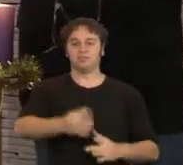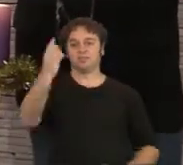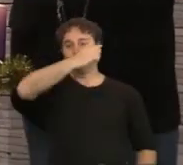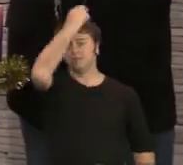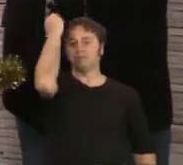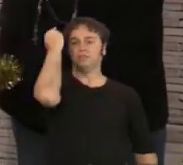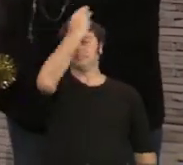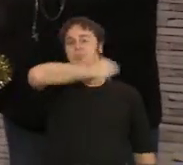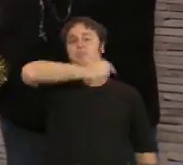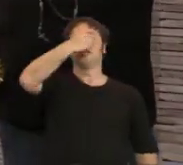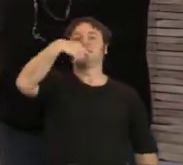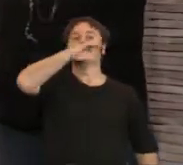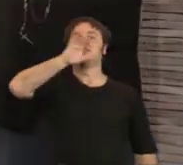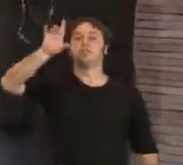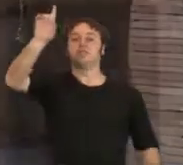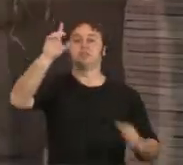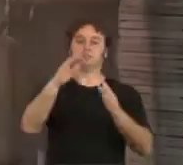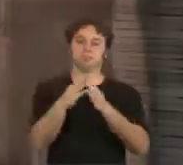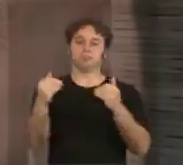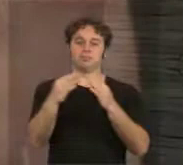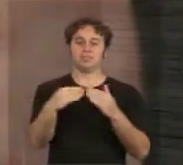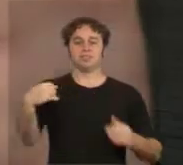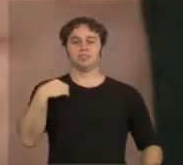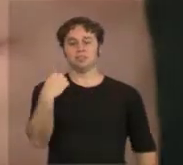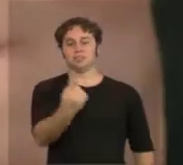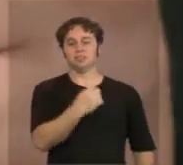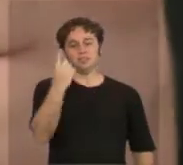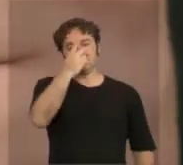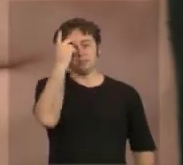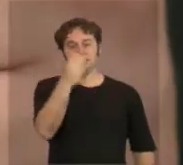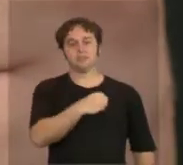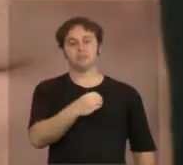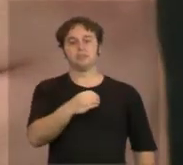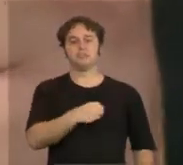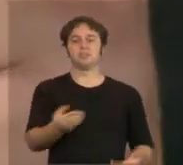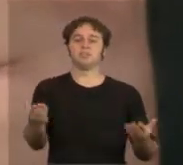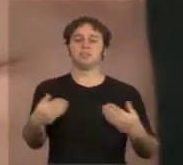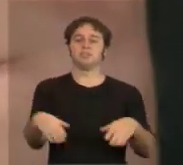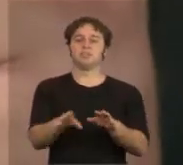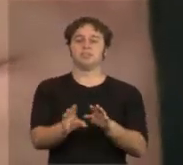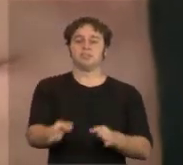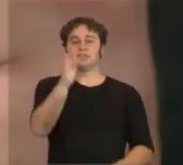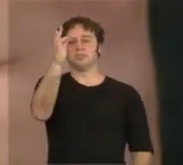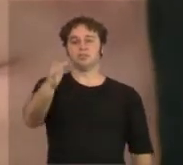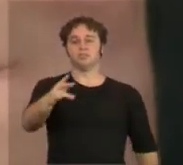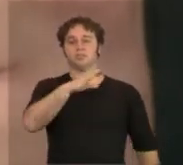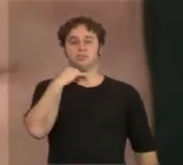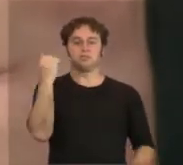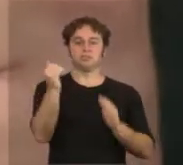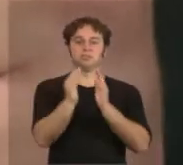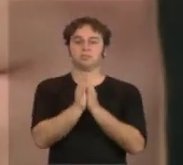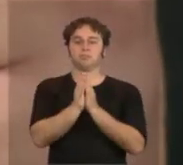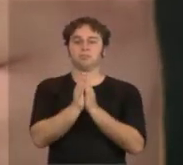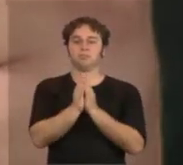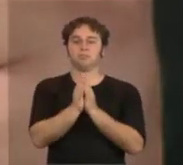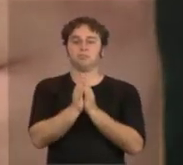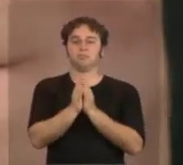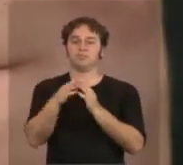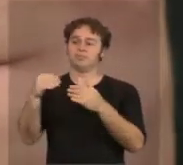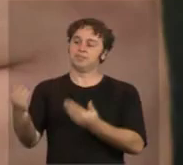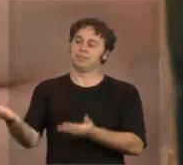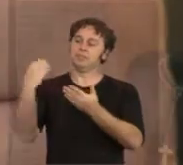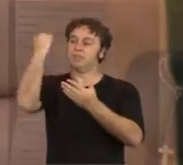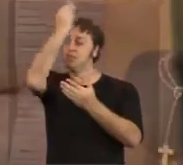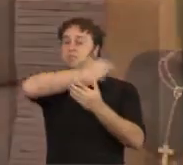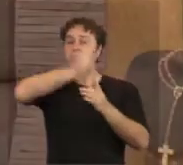fruto do vosso ventre, Jesus. Santa Maria, Mãe de Deus, rogai por nós, pecadores, agora e na hora de nossa morte.